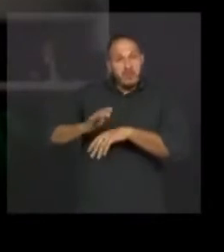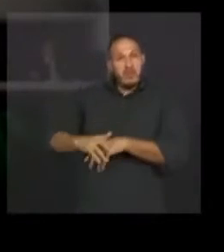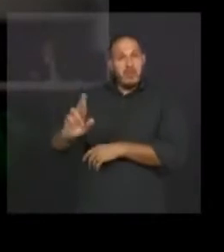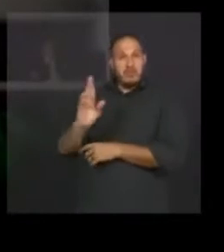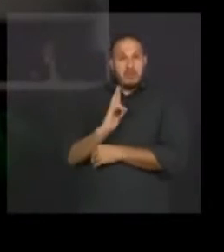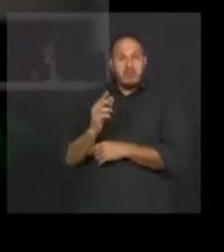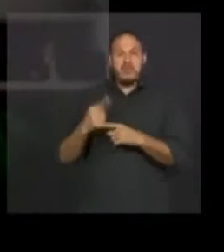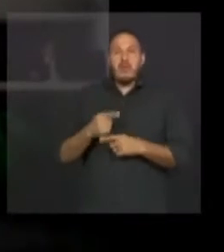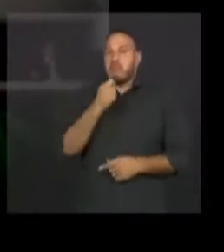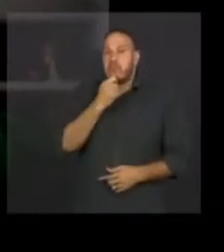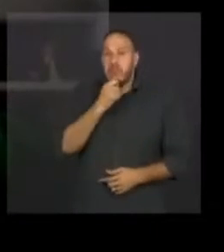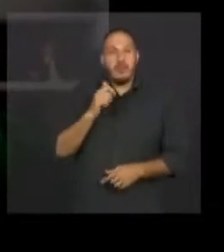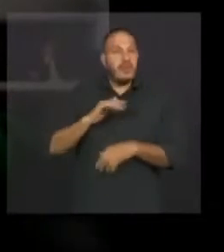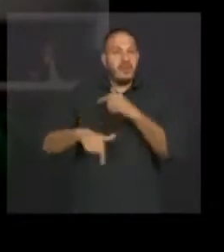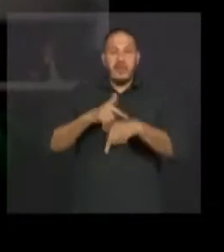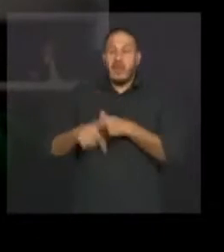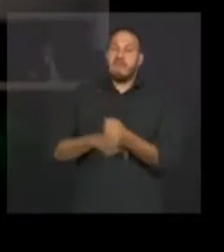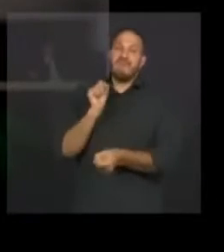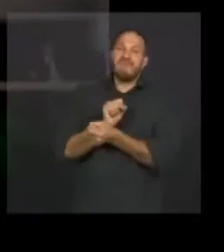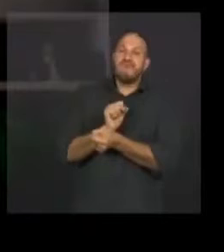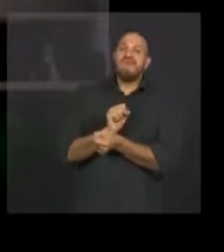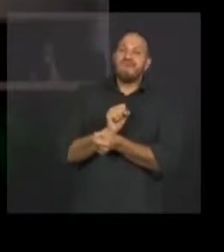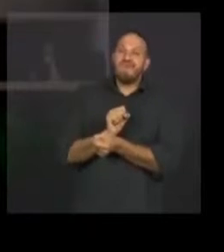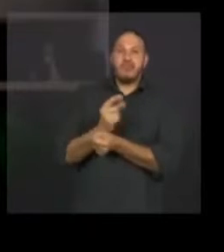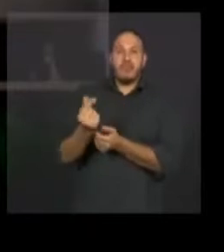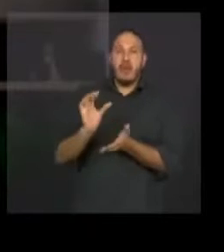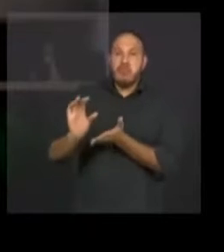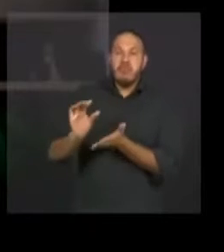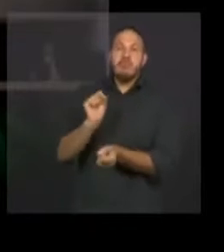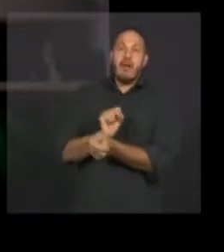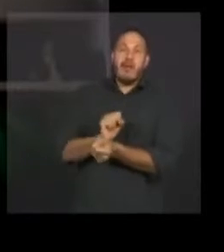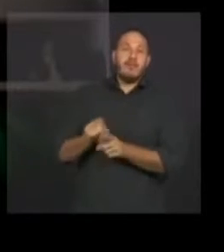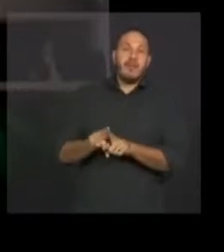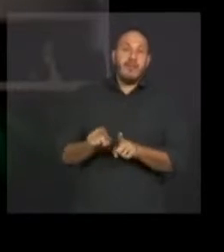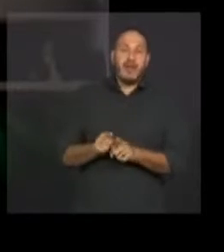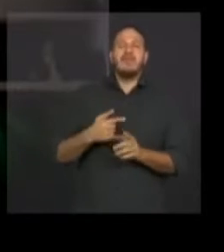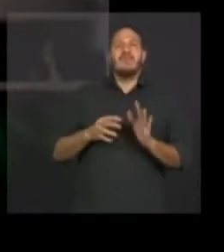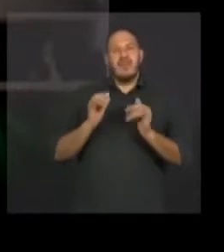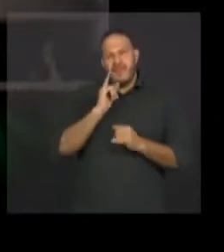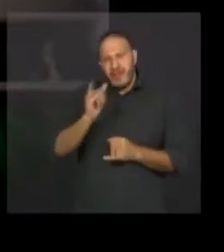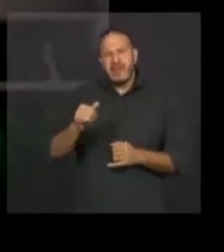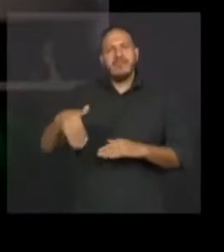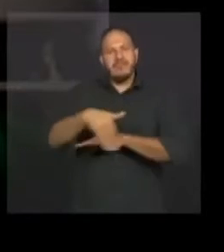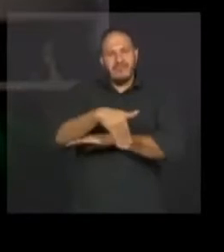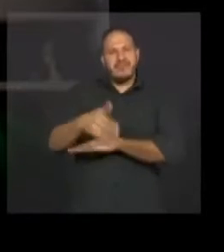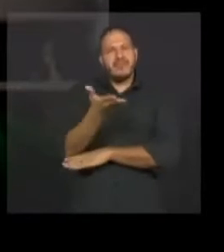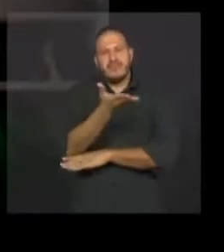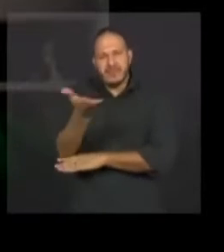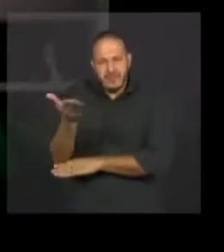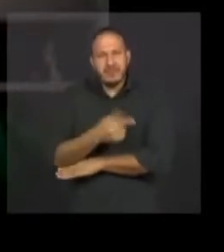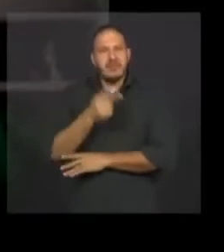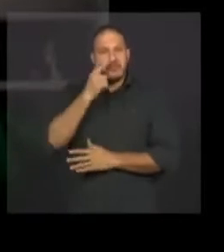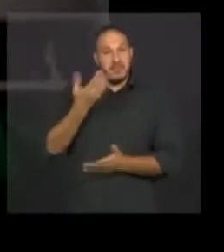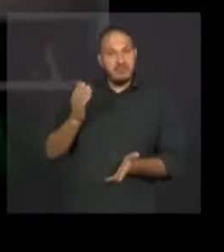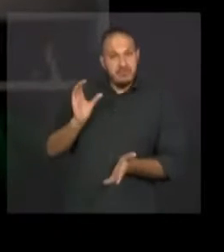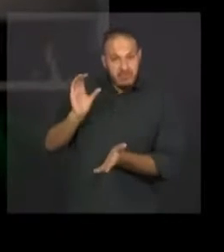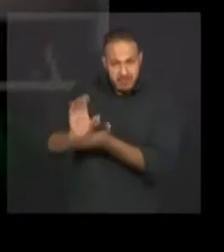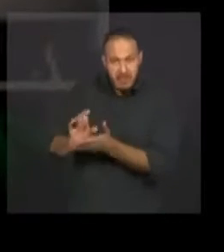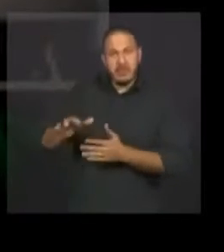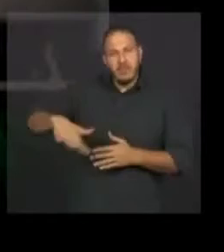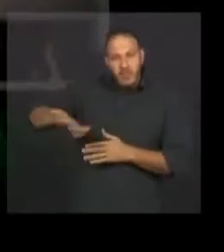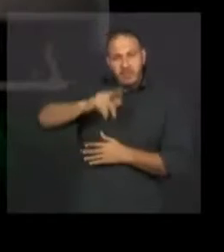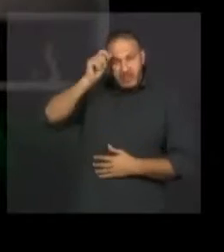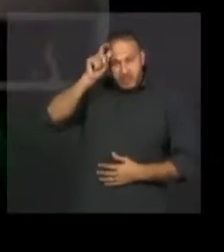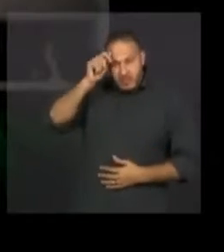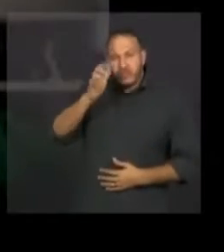porque enquanto isso as atividades estão paradas, os recursos também estão parados. E já que eu falei em Pop Rua, né, que recebeu parte dos recursos anulados da cultura,